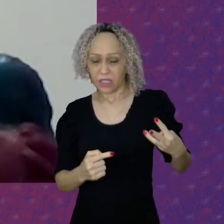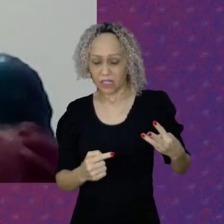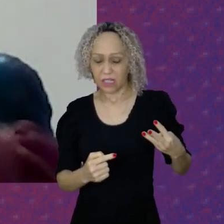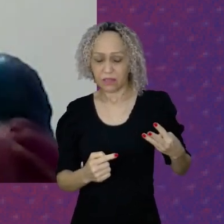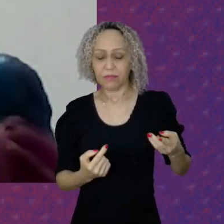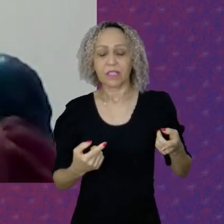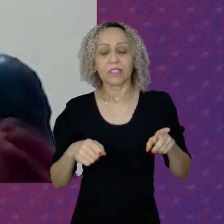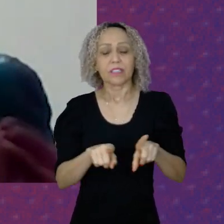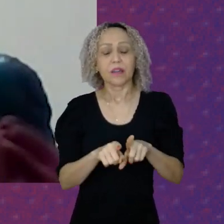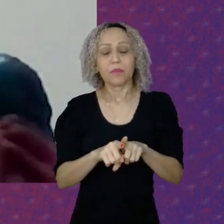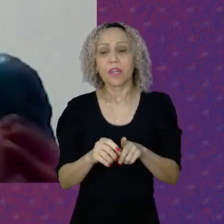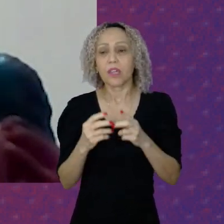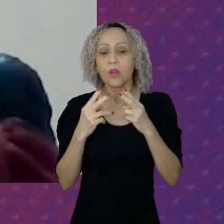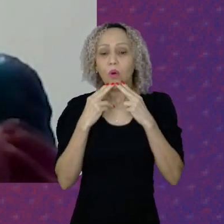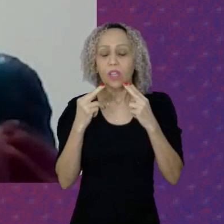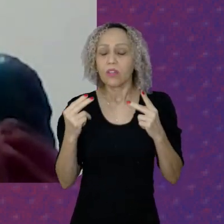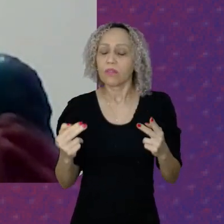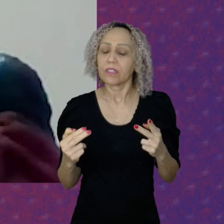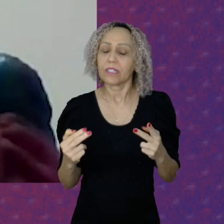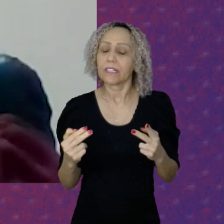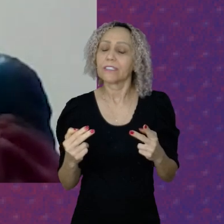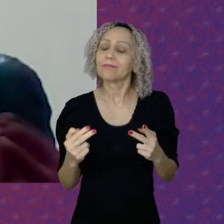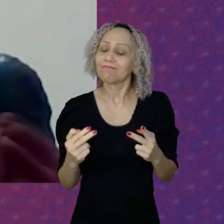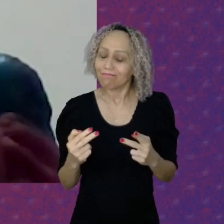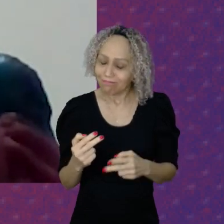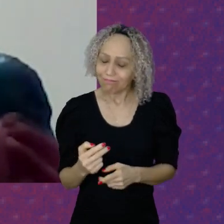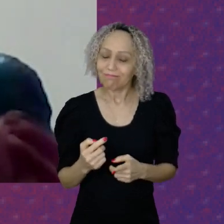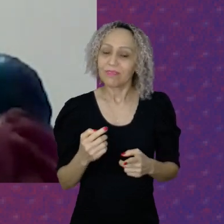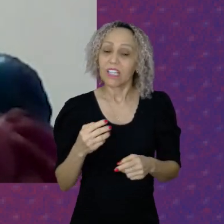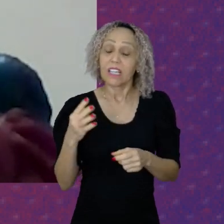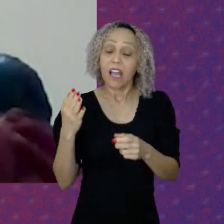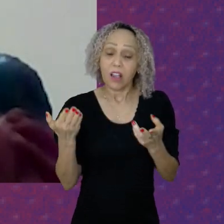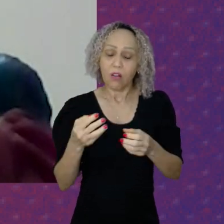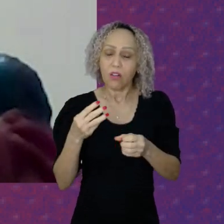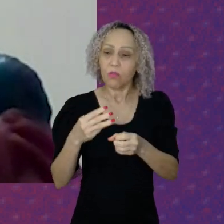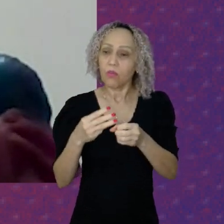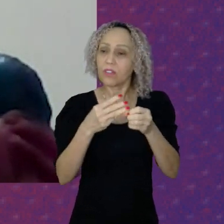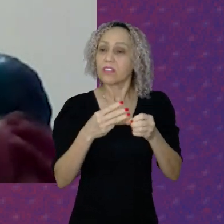outras novidades e que os municípios estão, nesse momento,